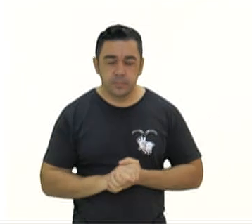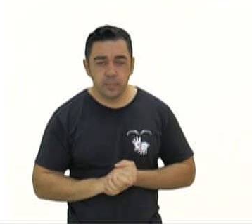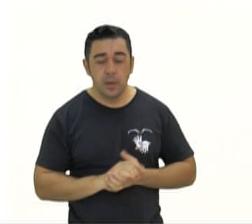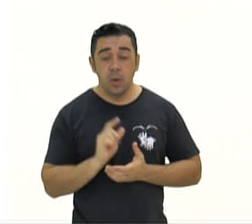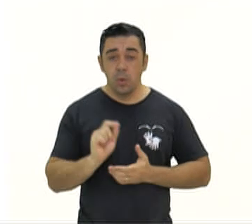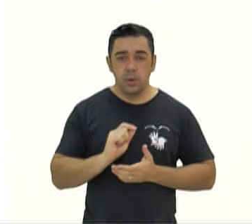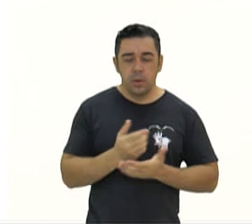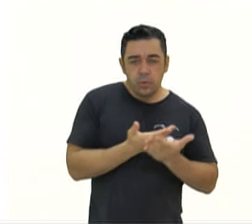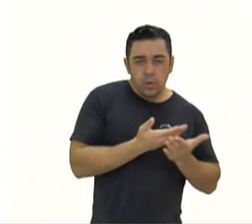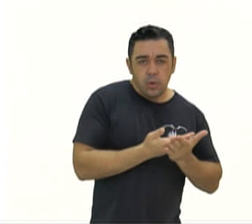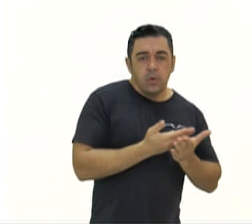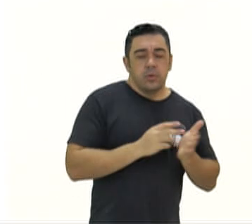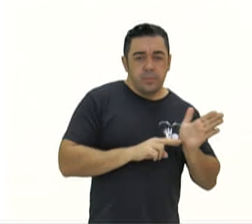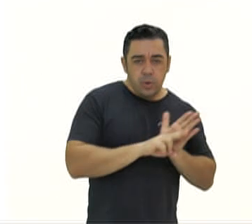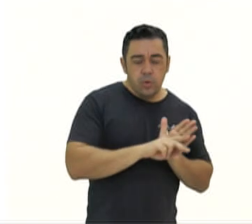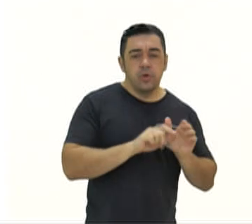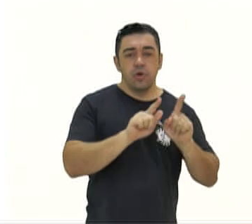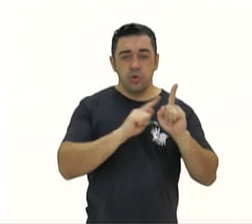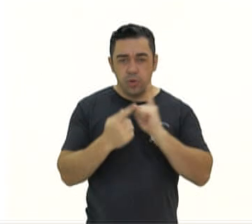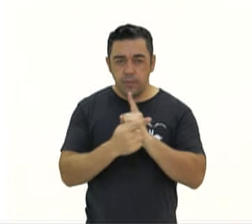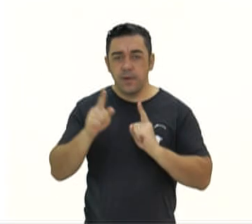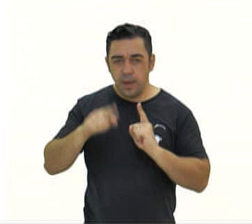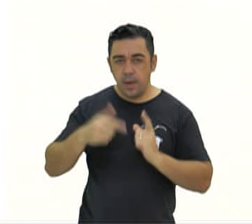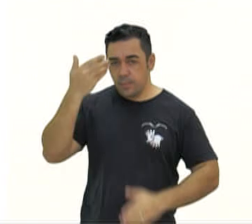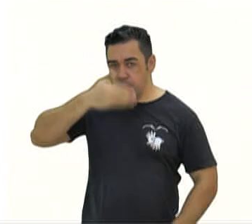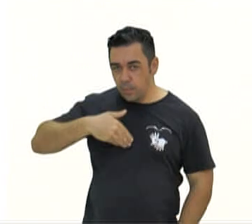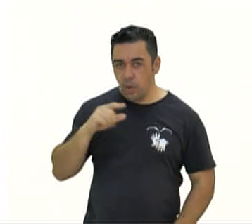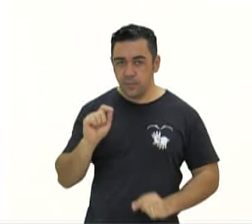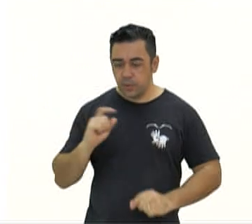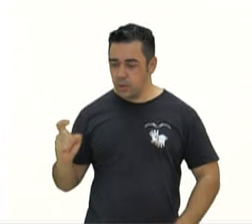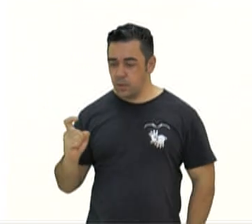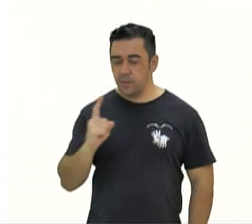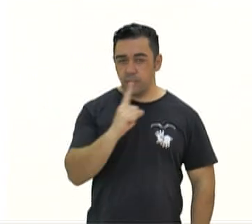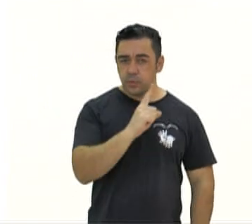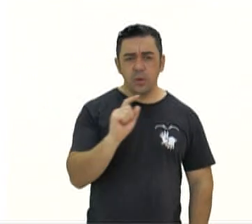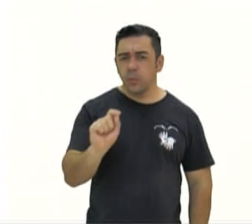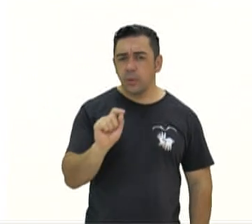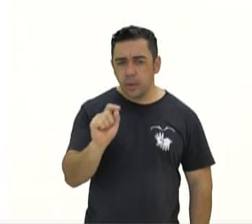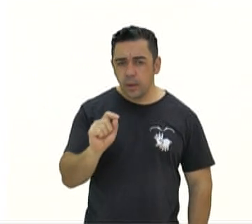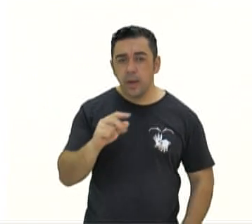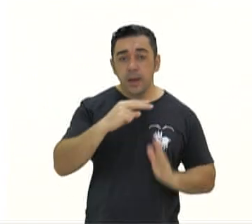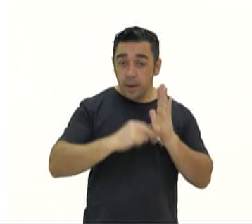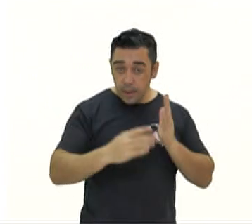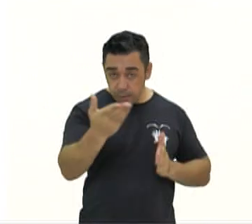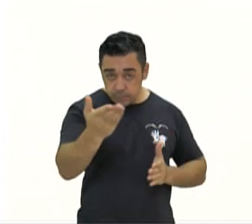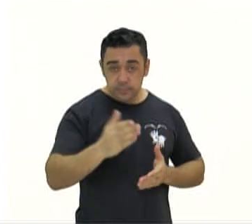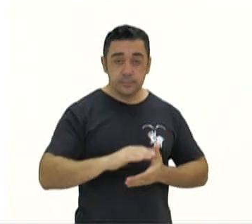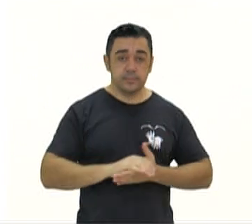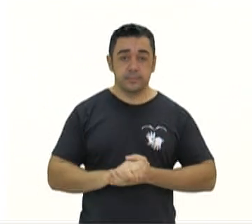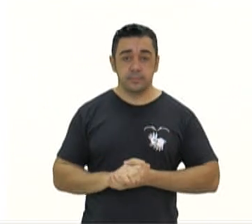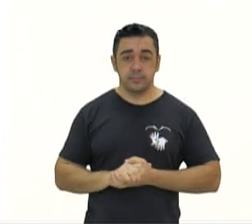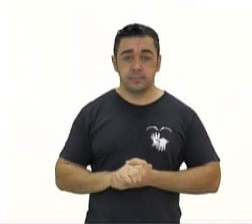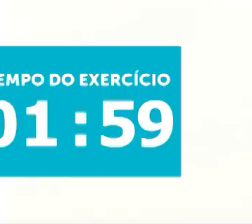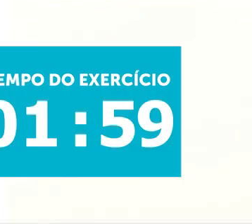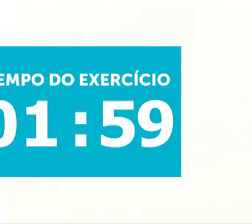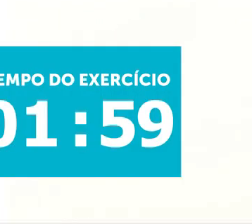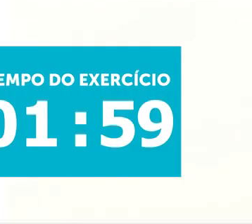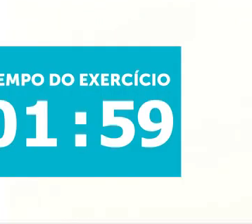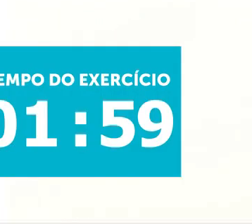das espécies pode ser considerada uma evidência evolutiva pelo fato de que? Leiam para mim e a gente já volta a responder.